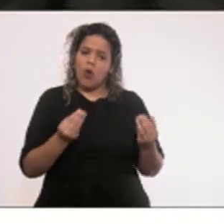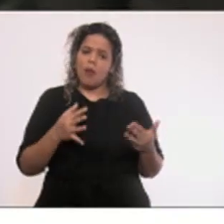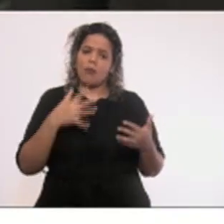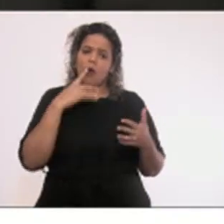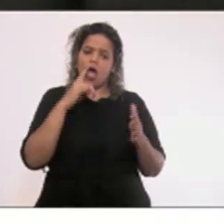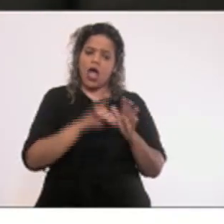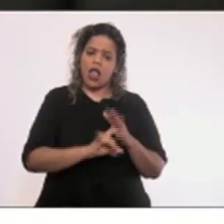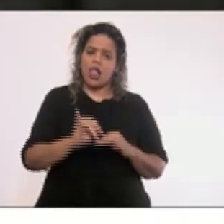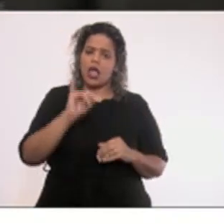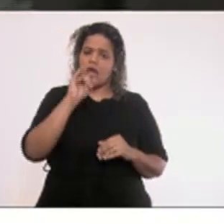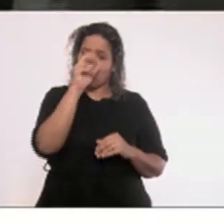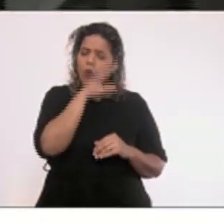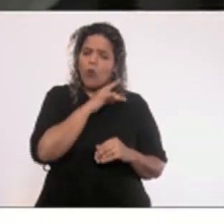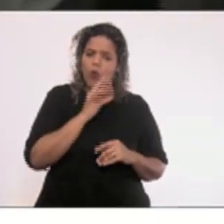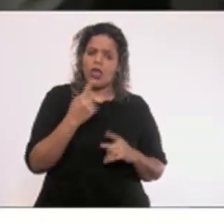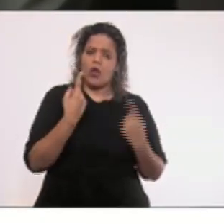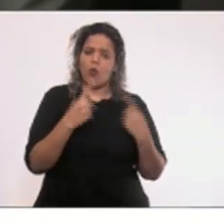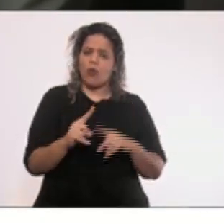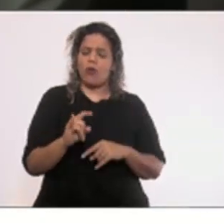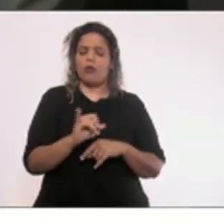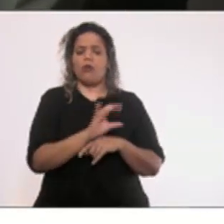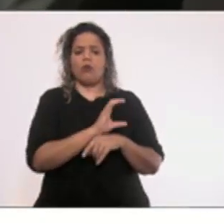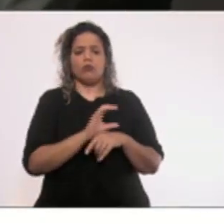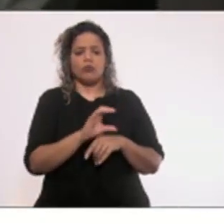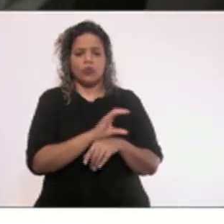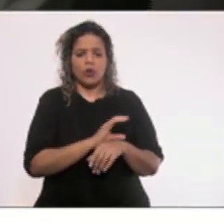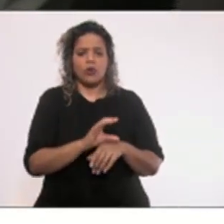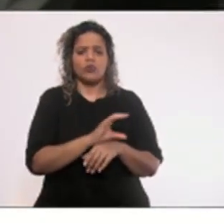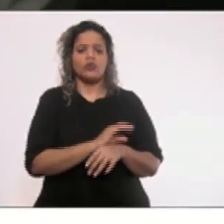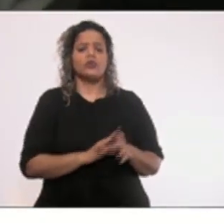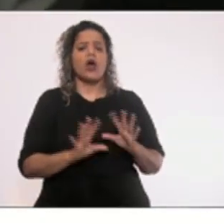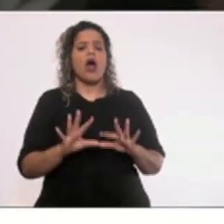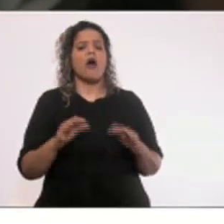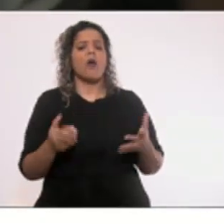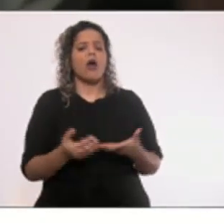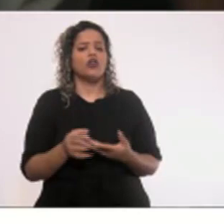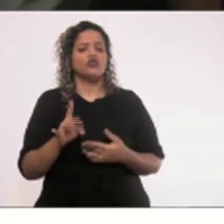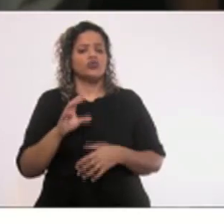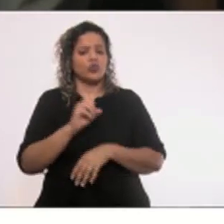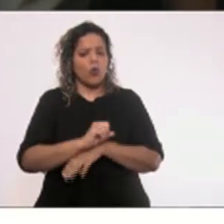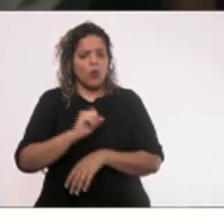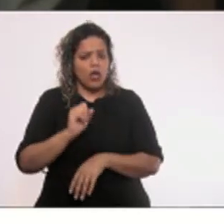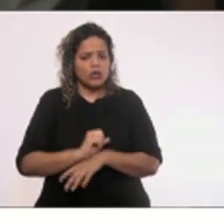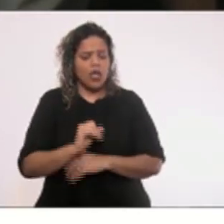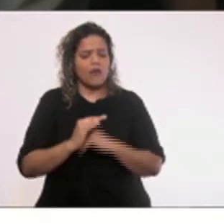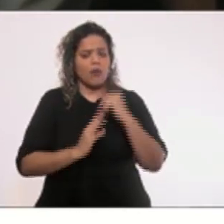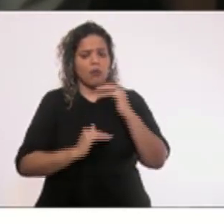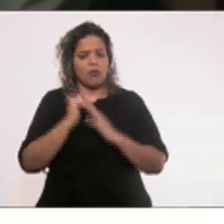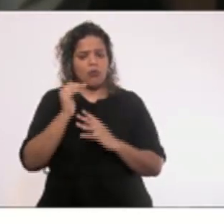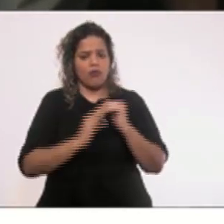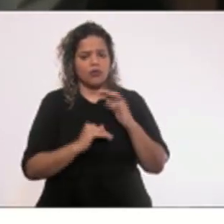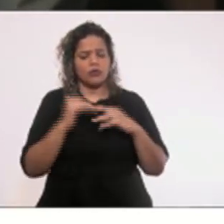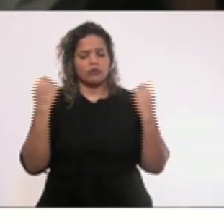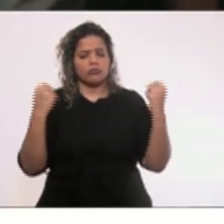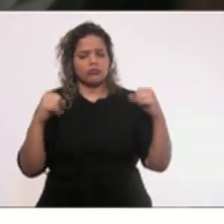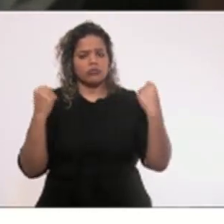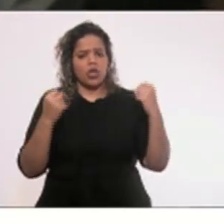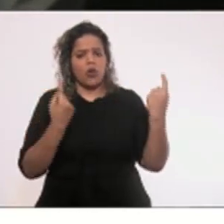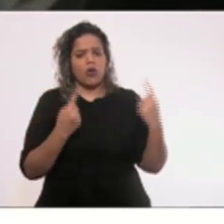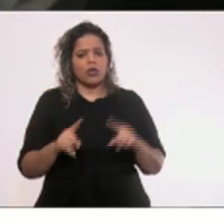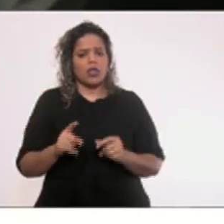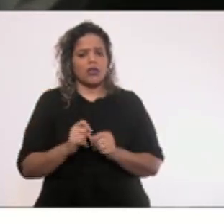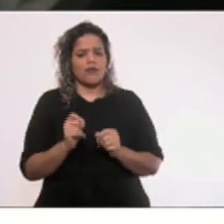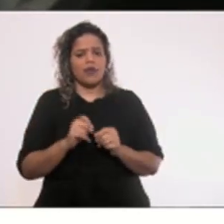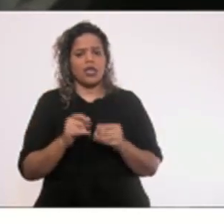ruim, inconstitucional, que salvaguardava a profissão do profissional de educação física, ao contrário do que está sendo